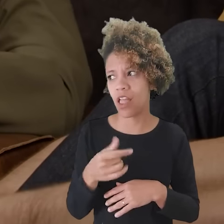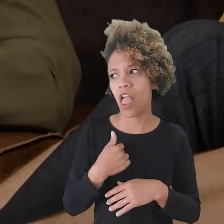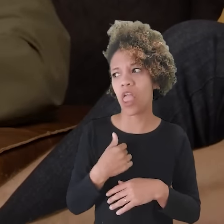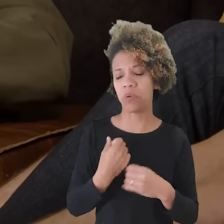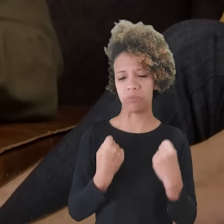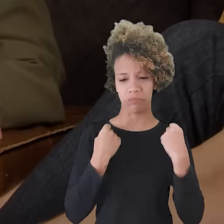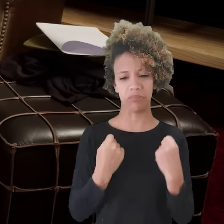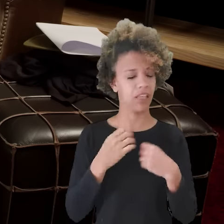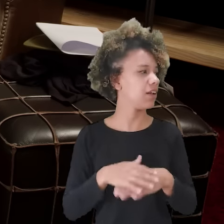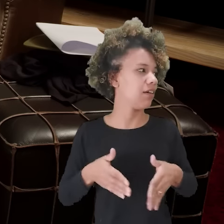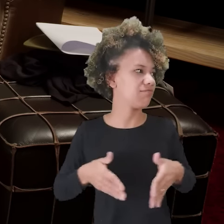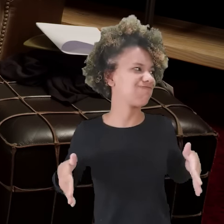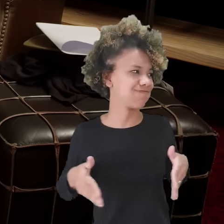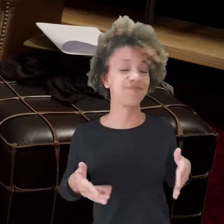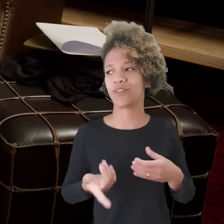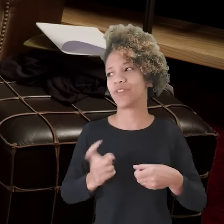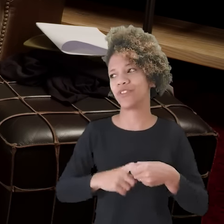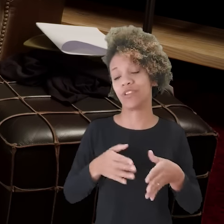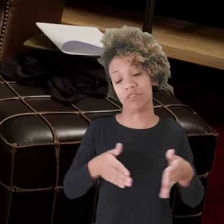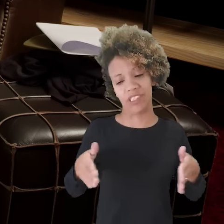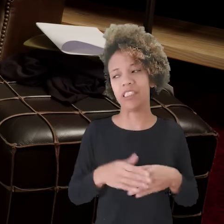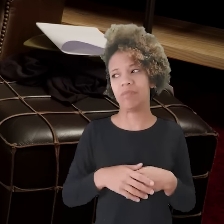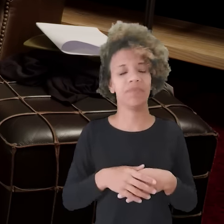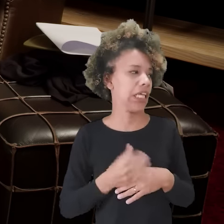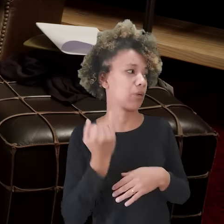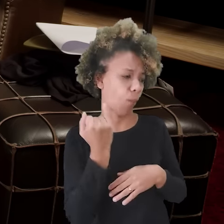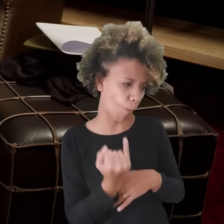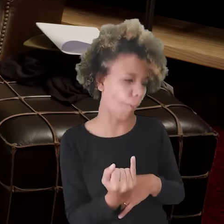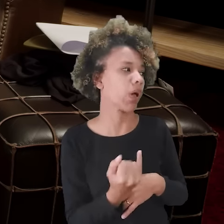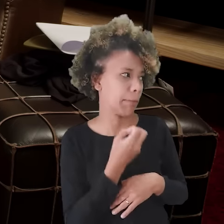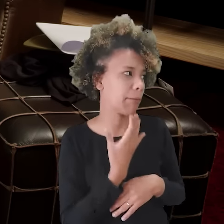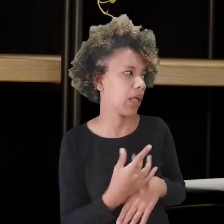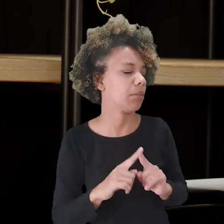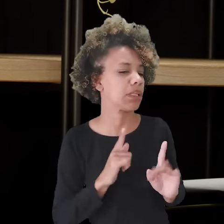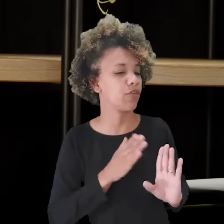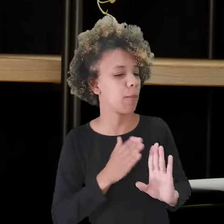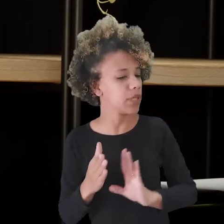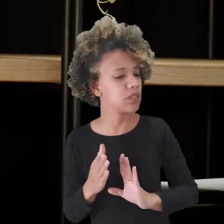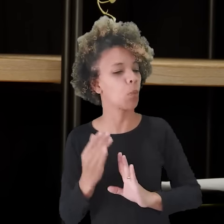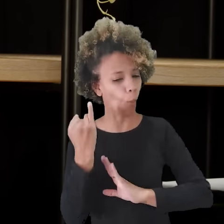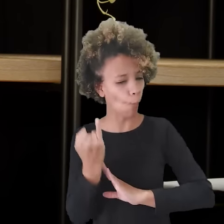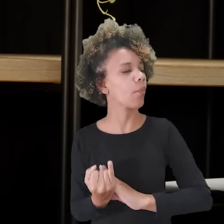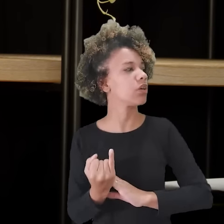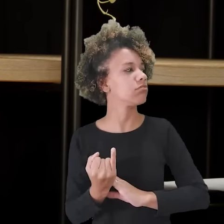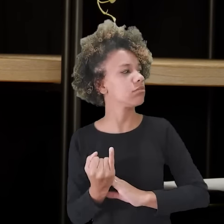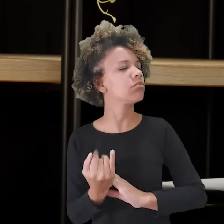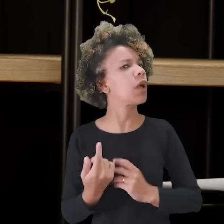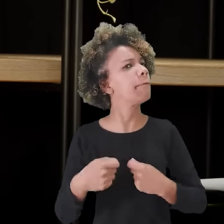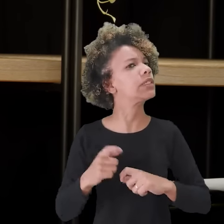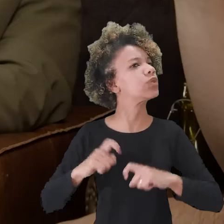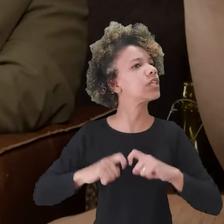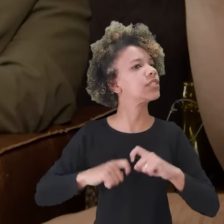ficando grande você tá na sanfona né eu tô voltando agora tô treinando Você emagreceu bem você teve um momento que você deu uma epifania na tua cabeça